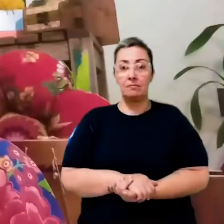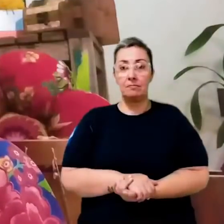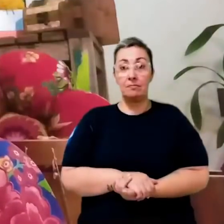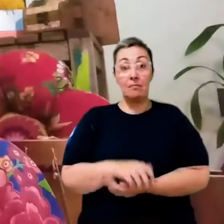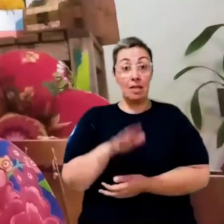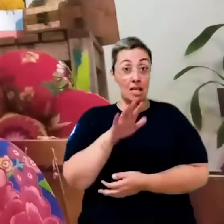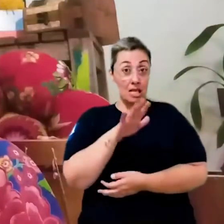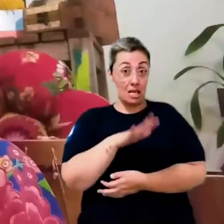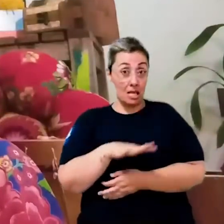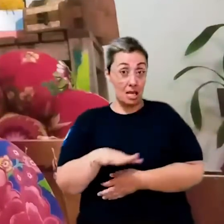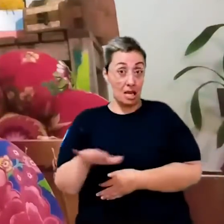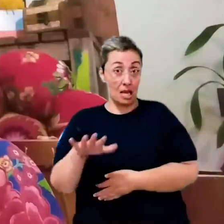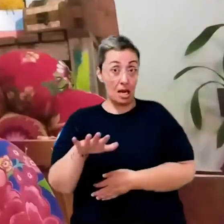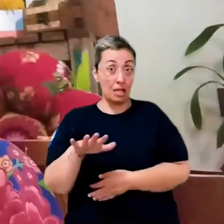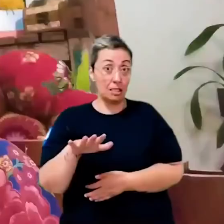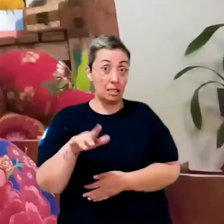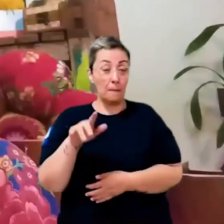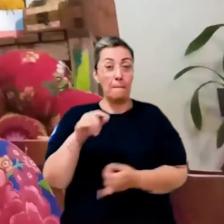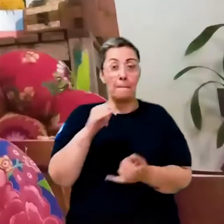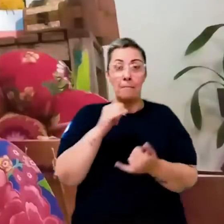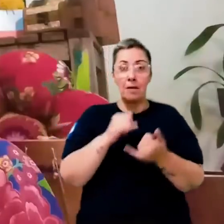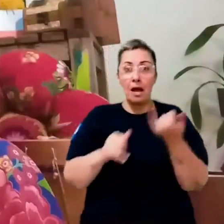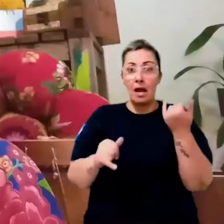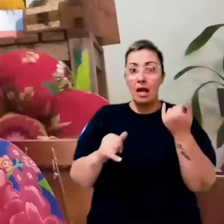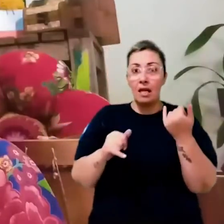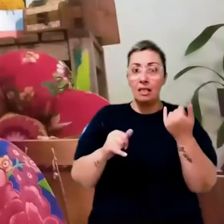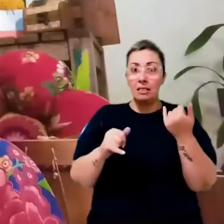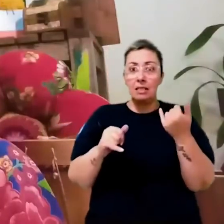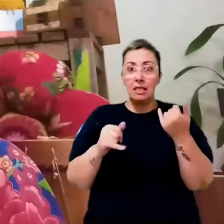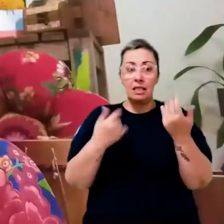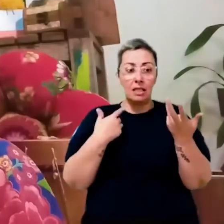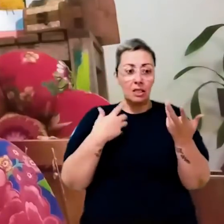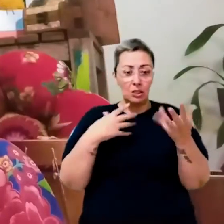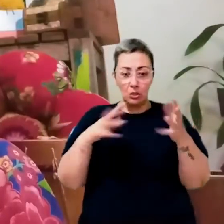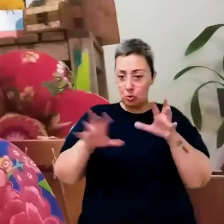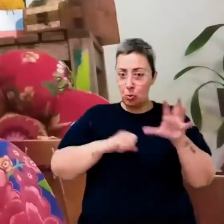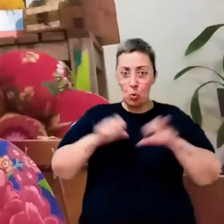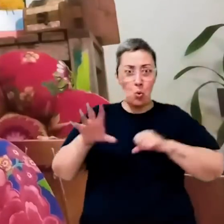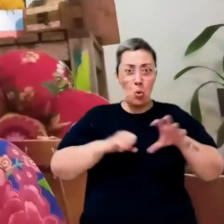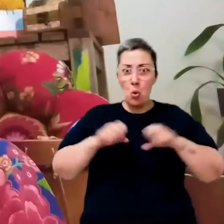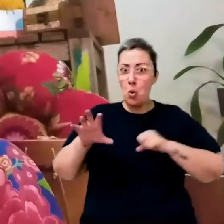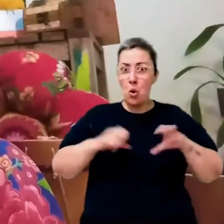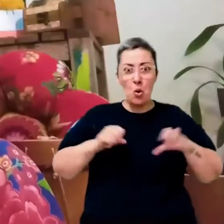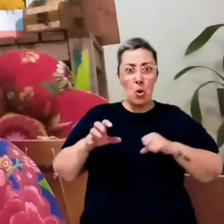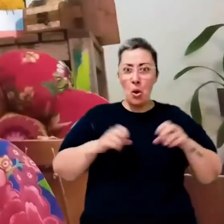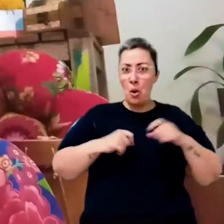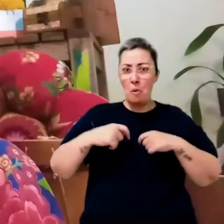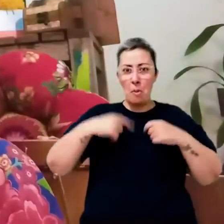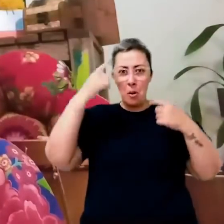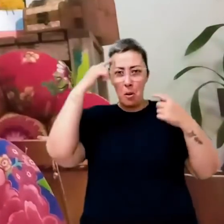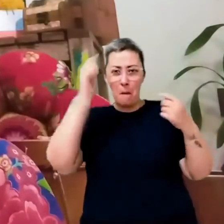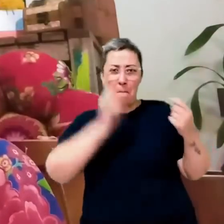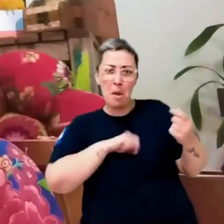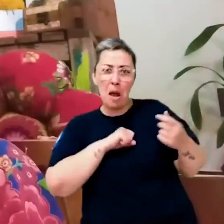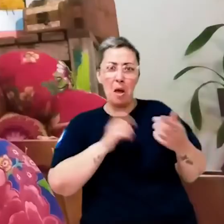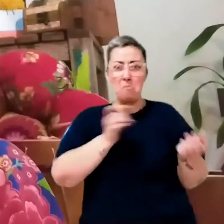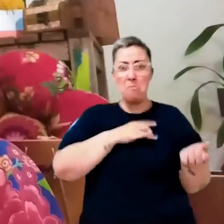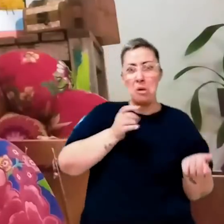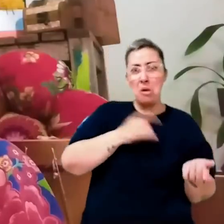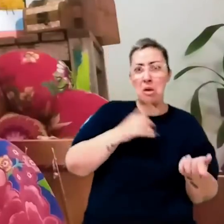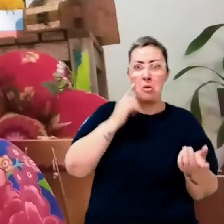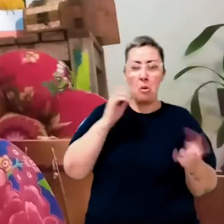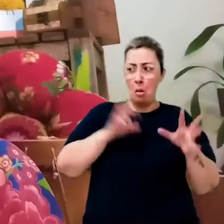As crianças parecem esponja. Absorvem tudo, o nervosismo, os pensamentos ruins, os medos dos